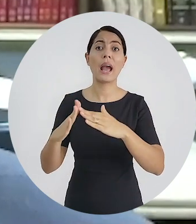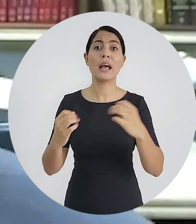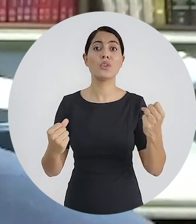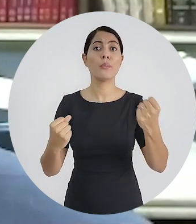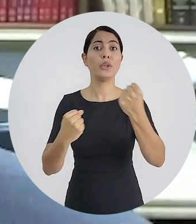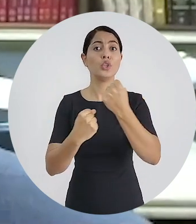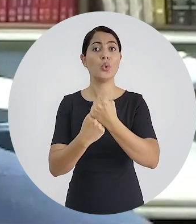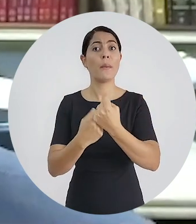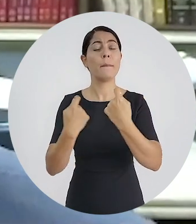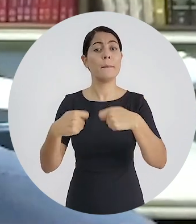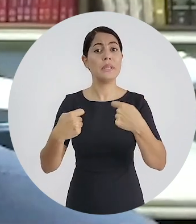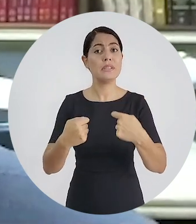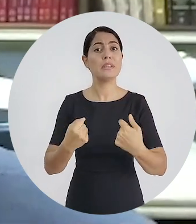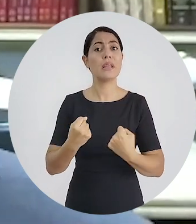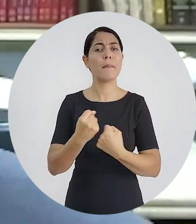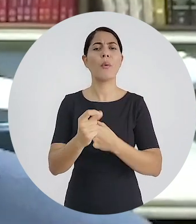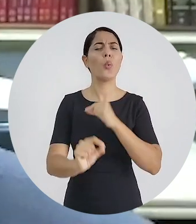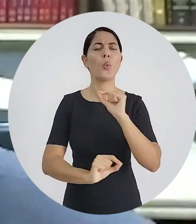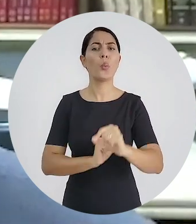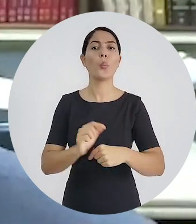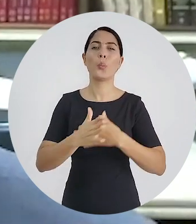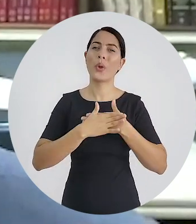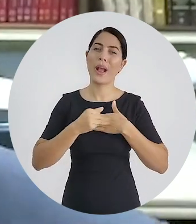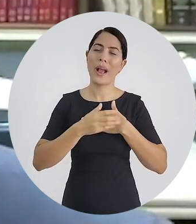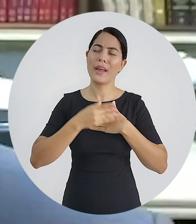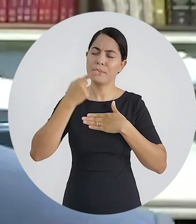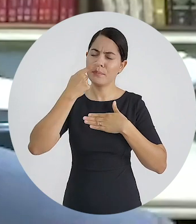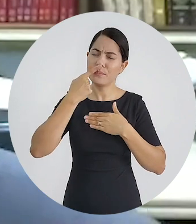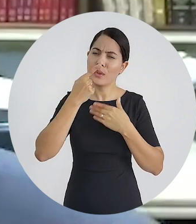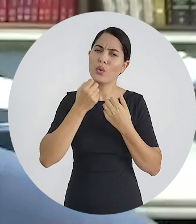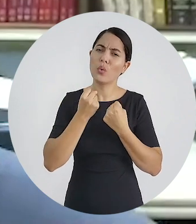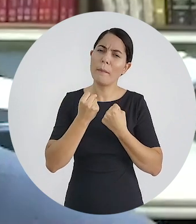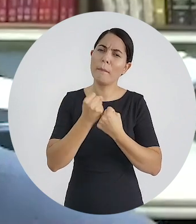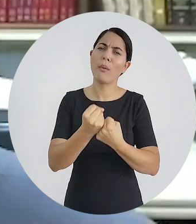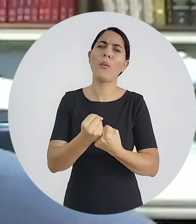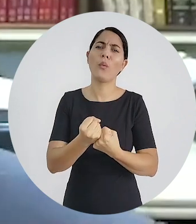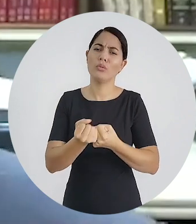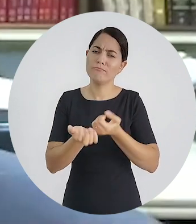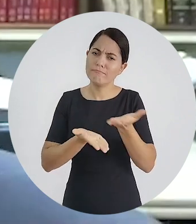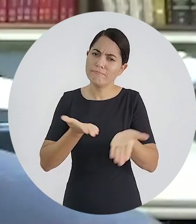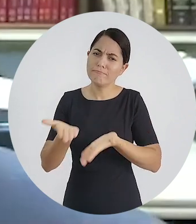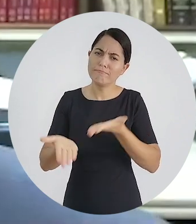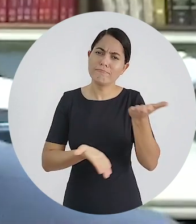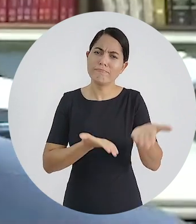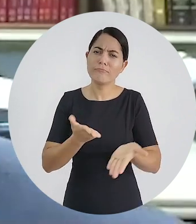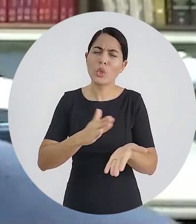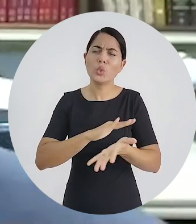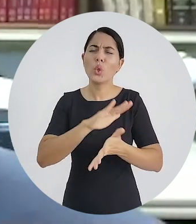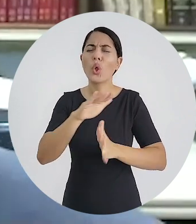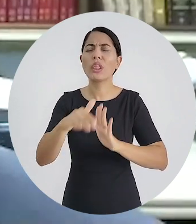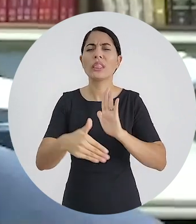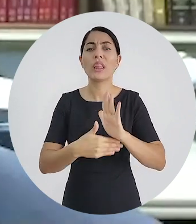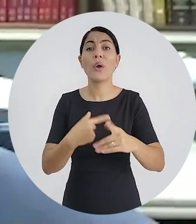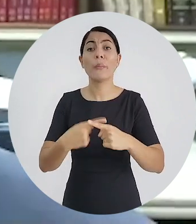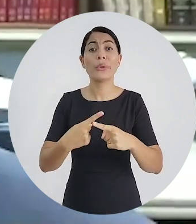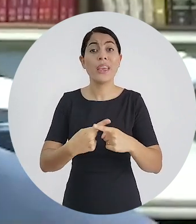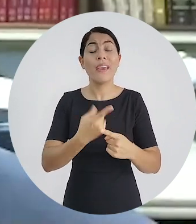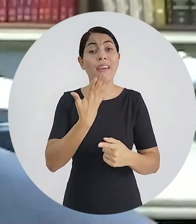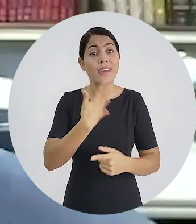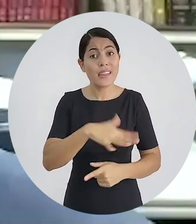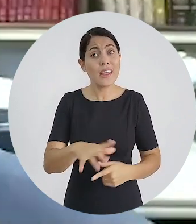lar substituto onde ela tem afeto, carinho e essa proteção integral e esse cuidado integral que toda